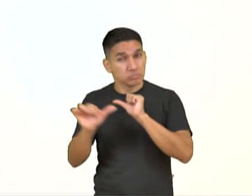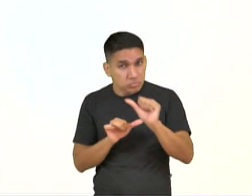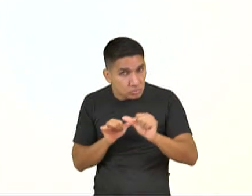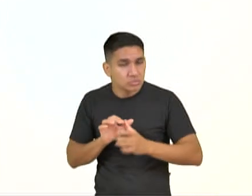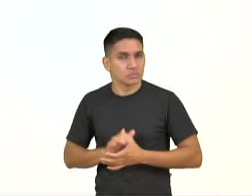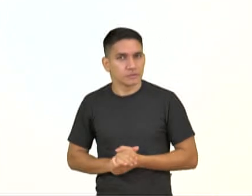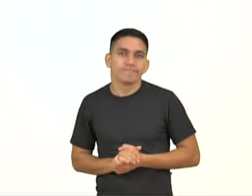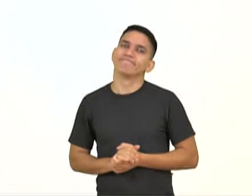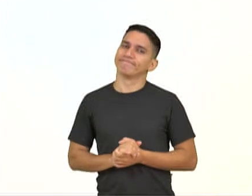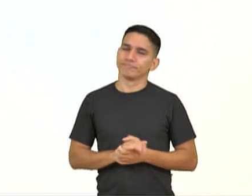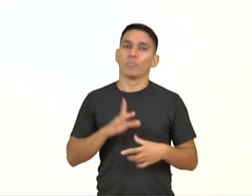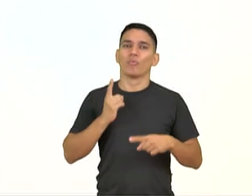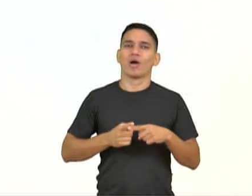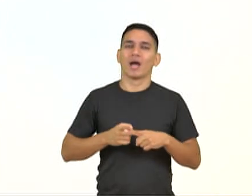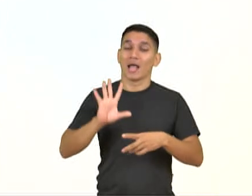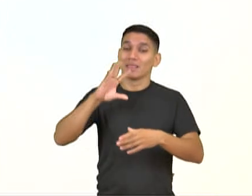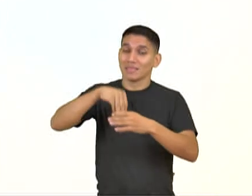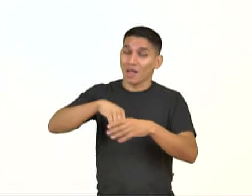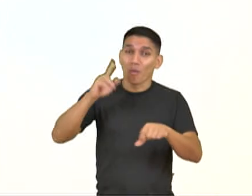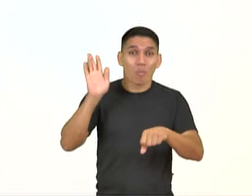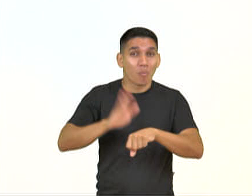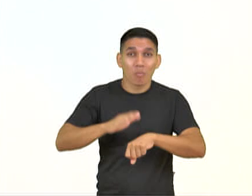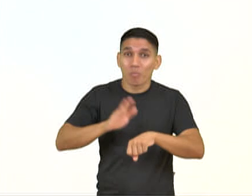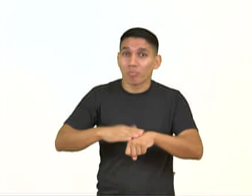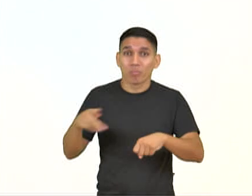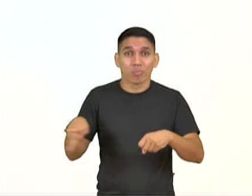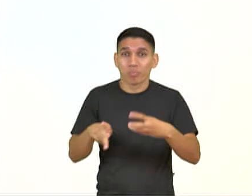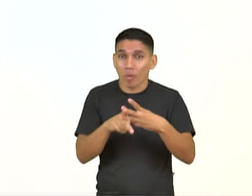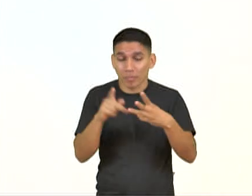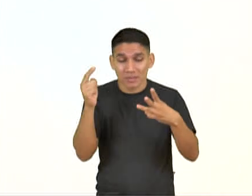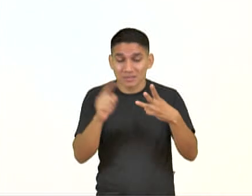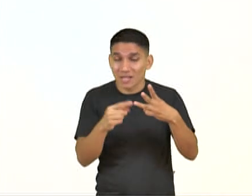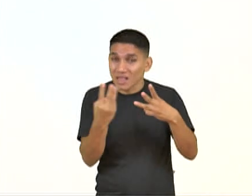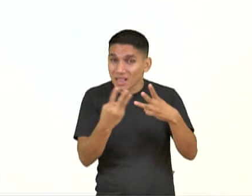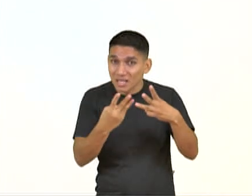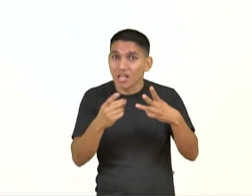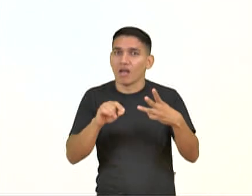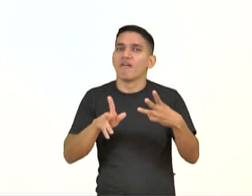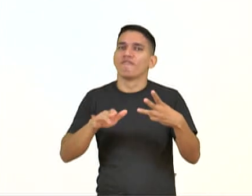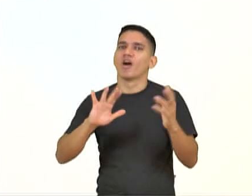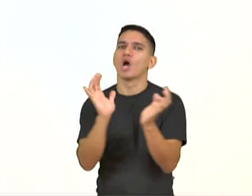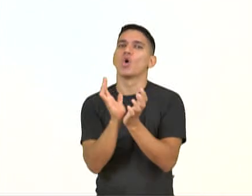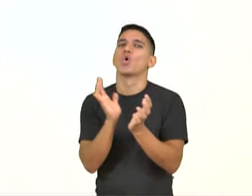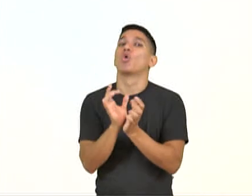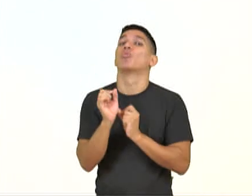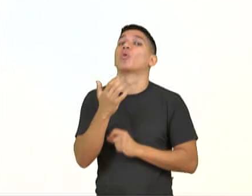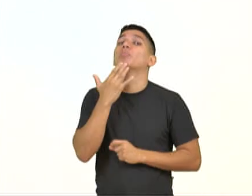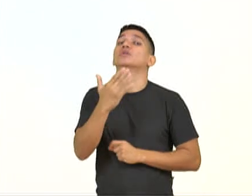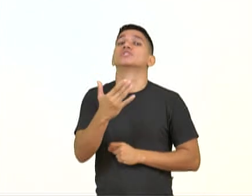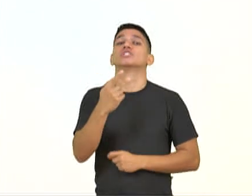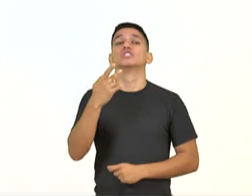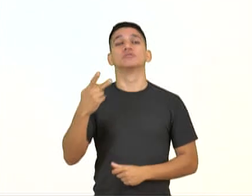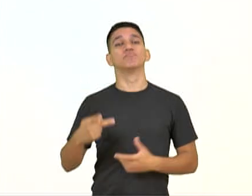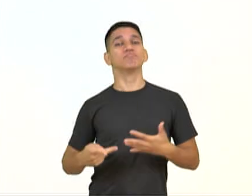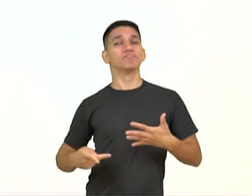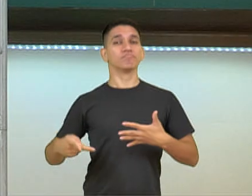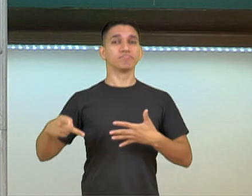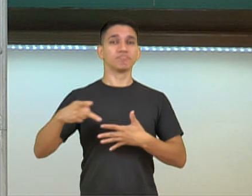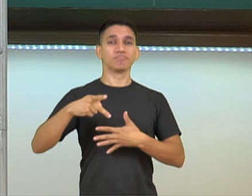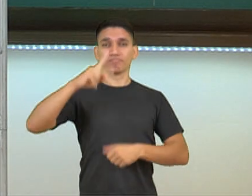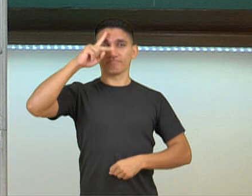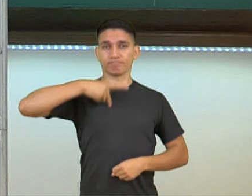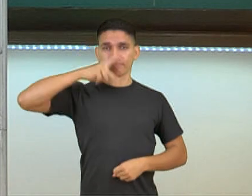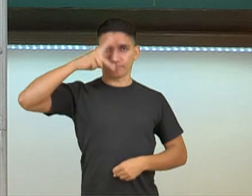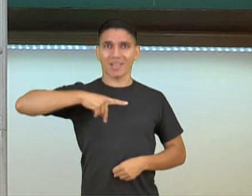porque dentro do próprio terceiro estado nós vamos ter um grupo que vai começar a exigir privilégios para si,